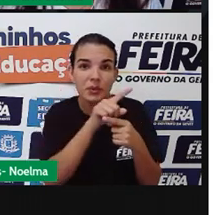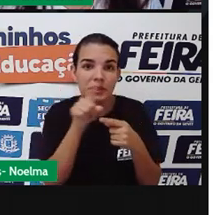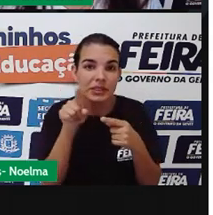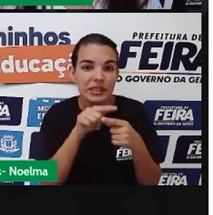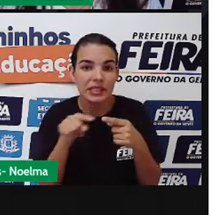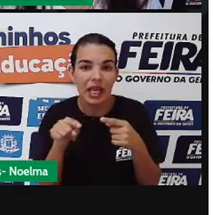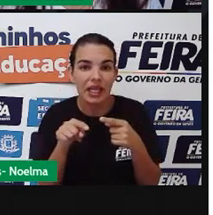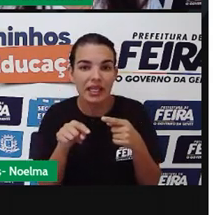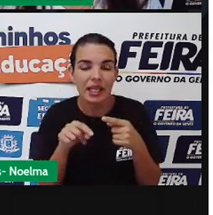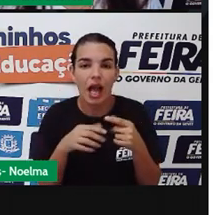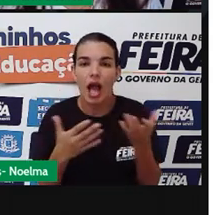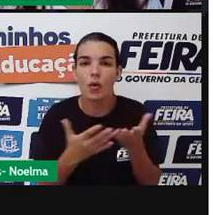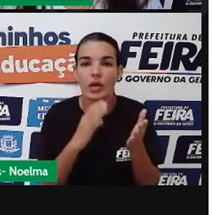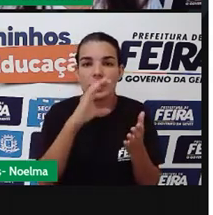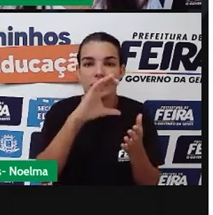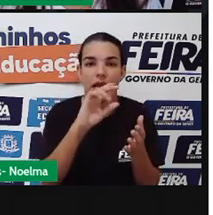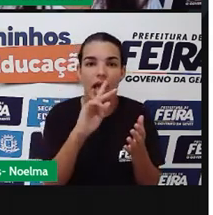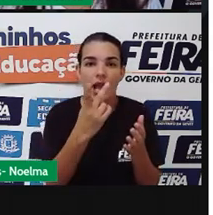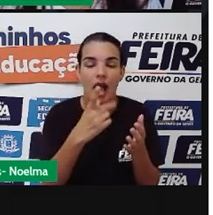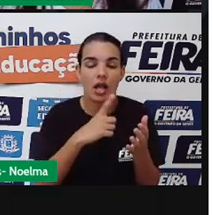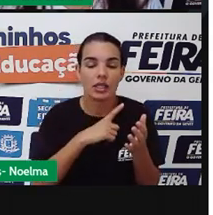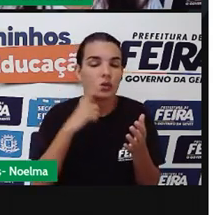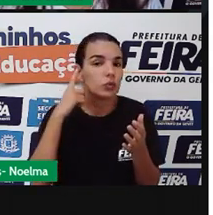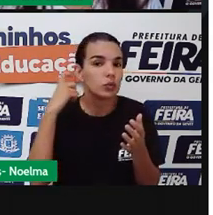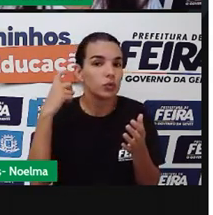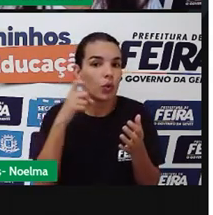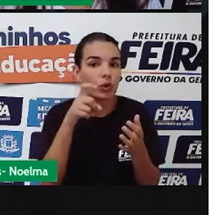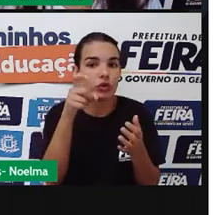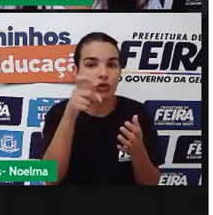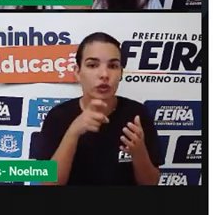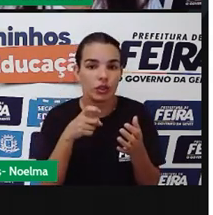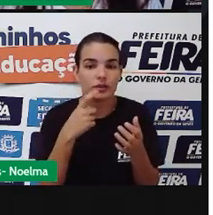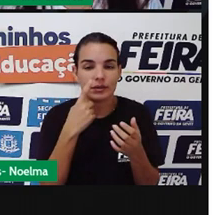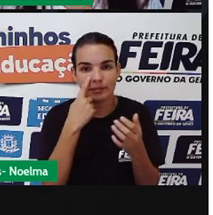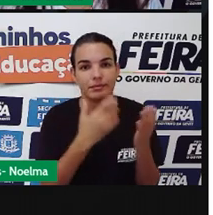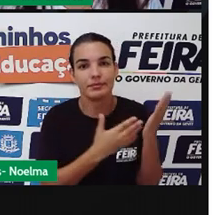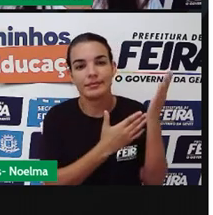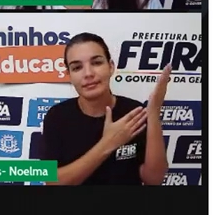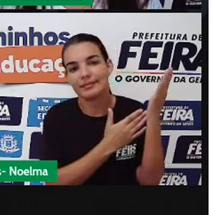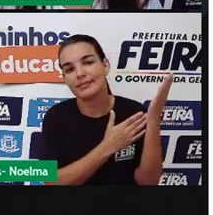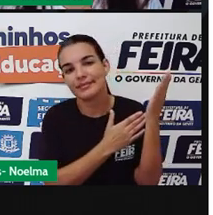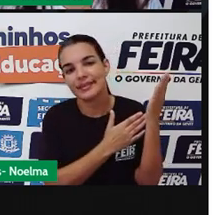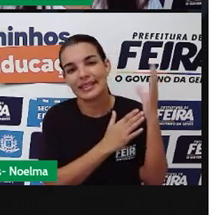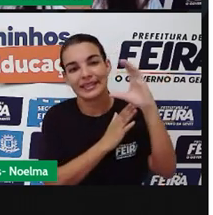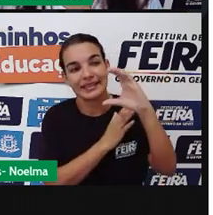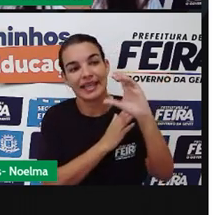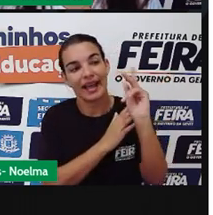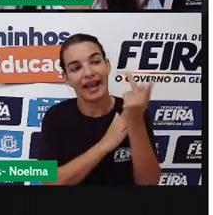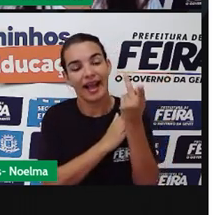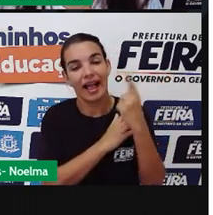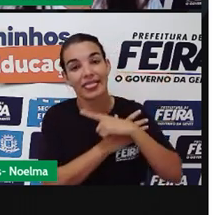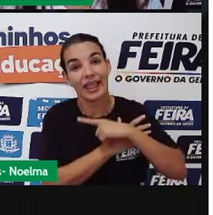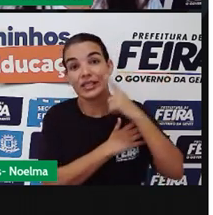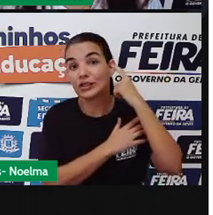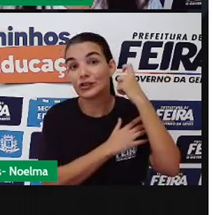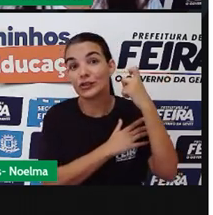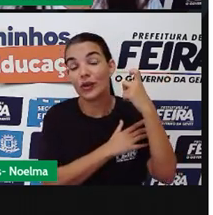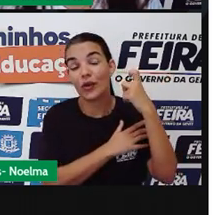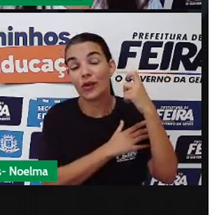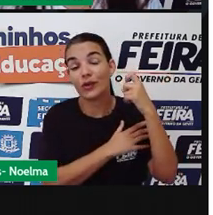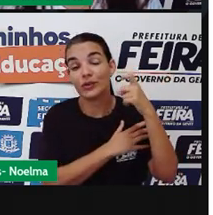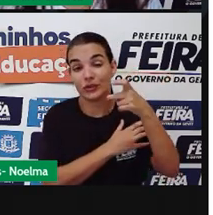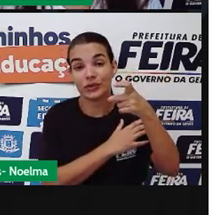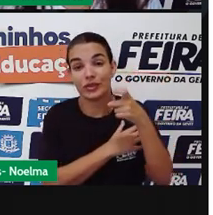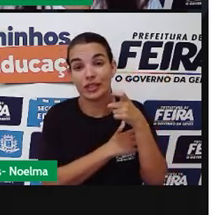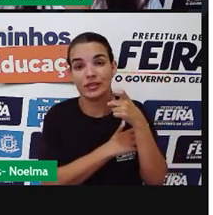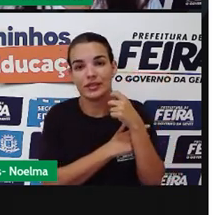CH com som de X. Crachá, pichário. O CH aqui tem som de X. O G